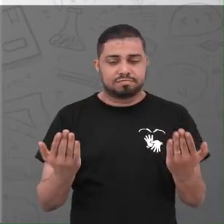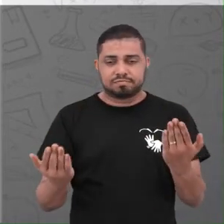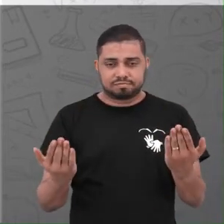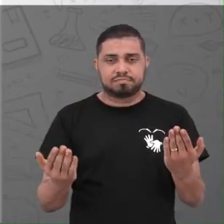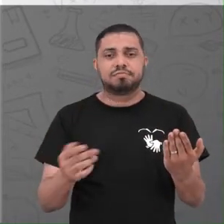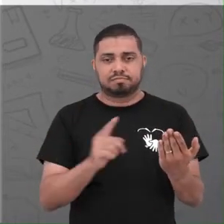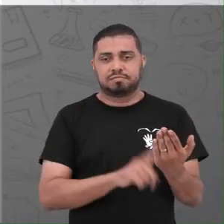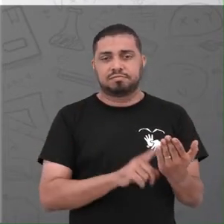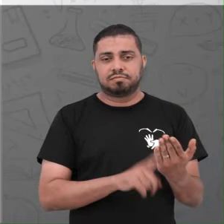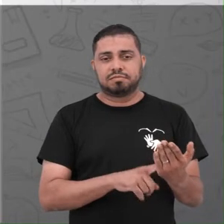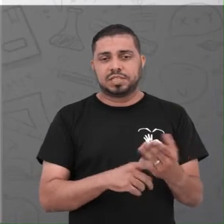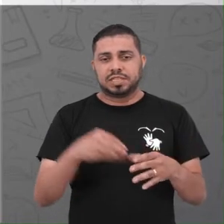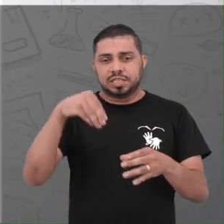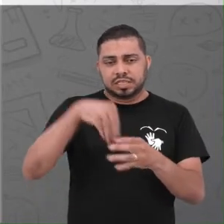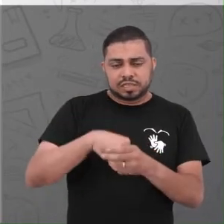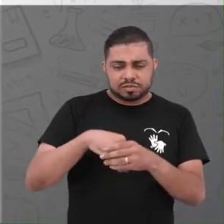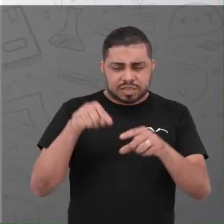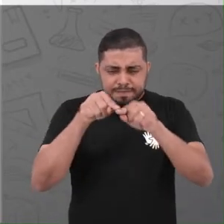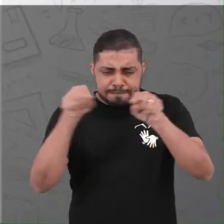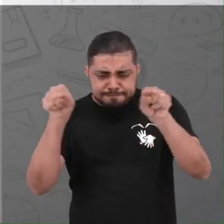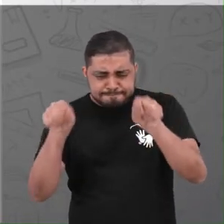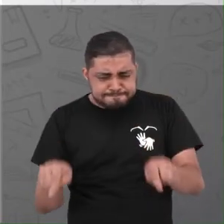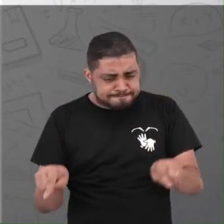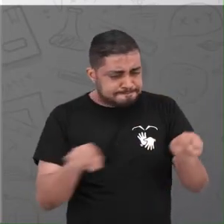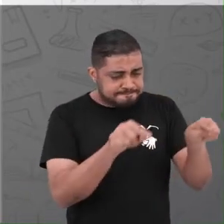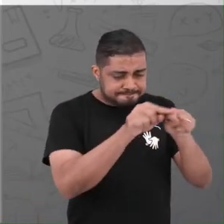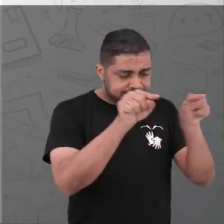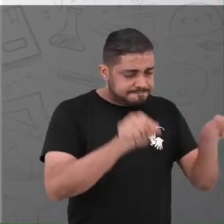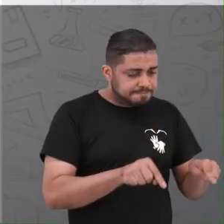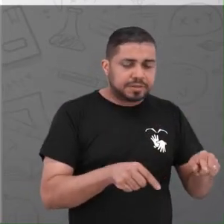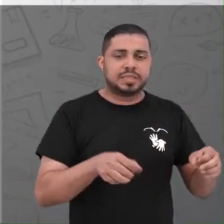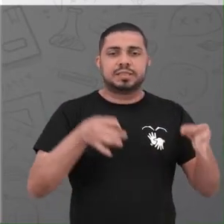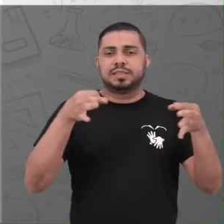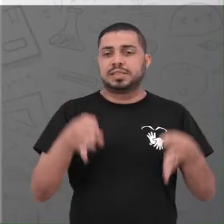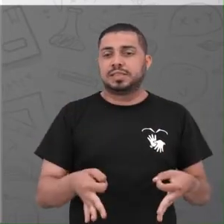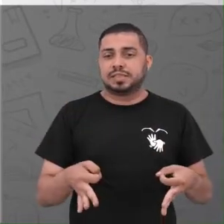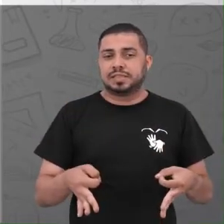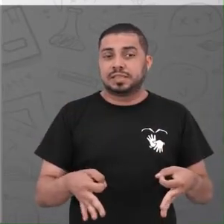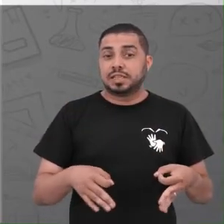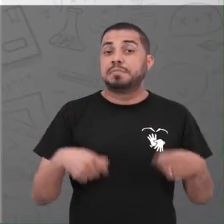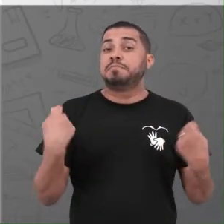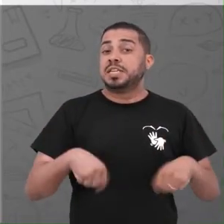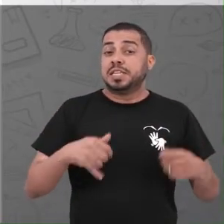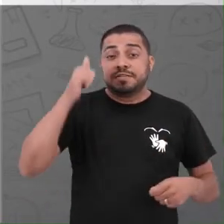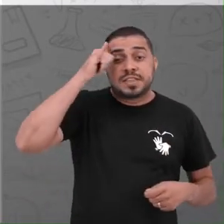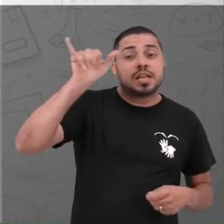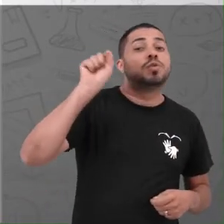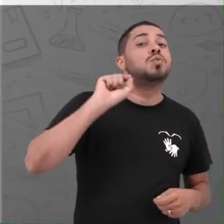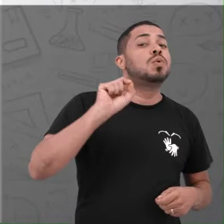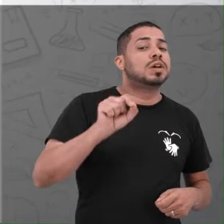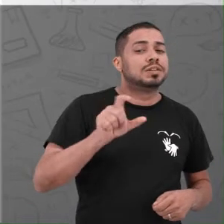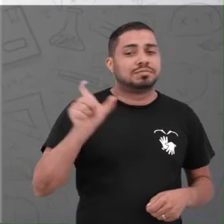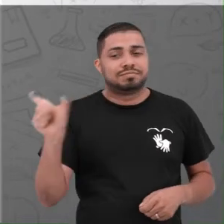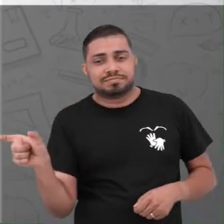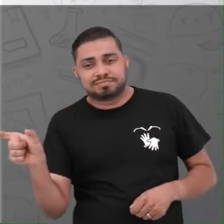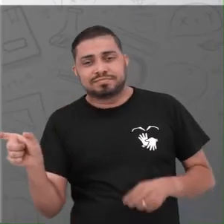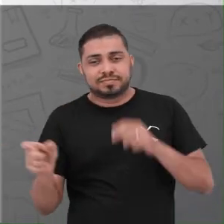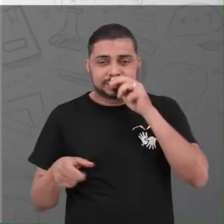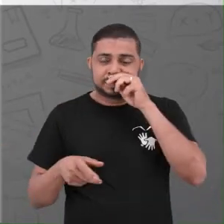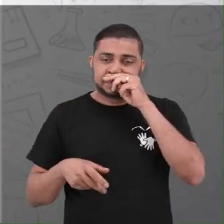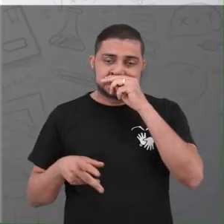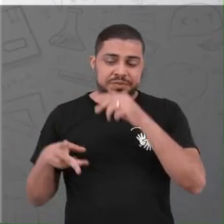internas elas estão alinhadas, como também aqui as externas, né? E aí o que não deve ser feito é cotar de